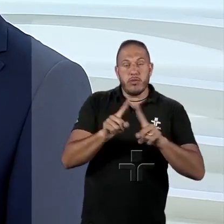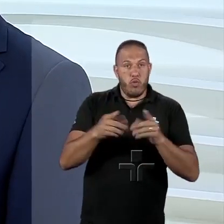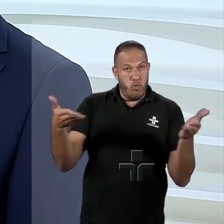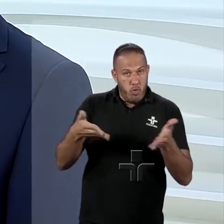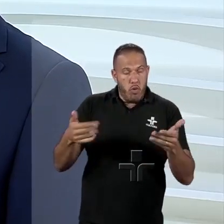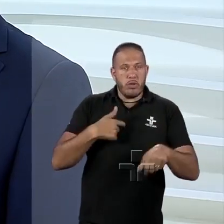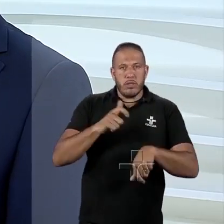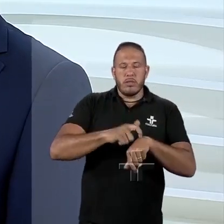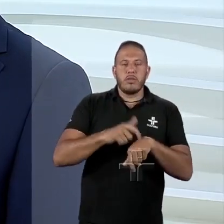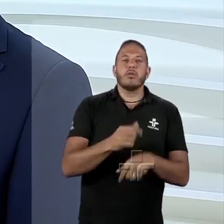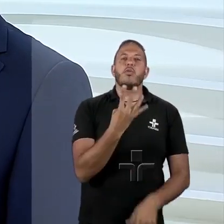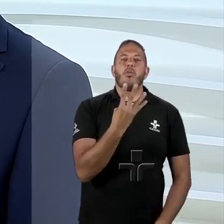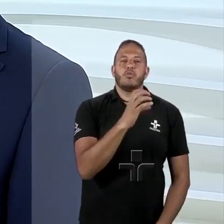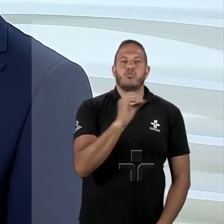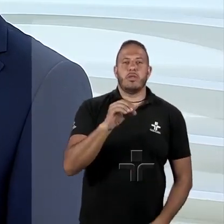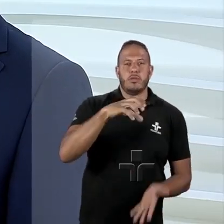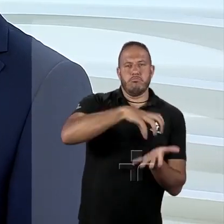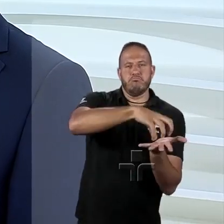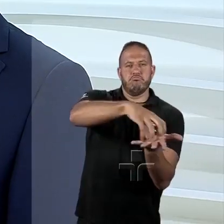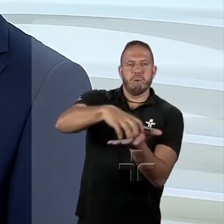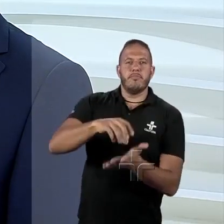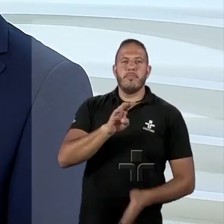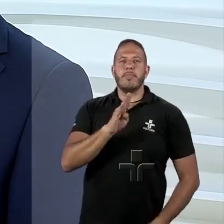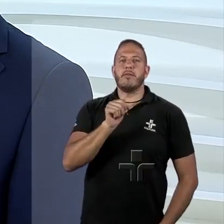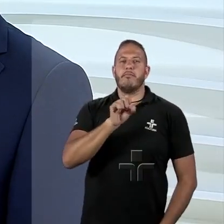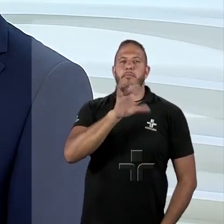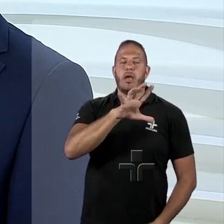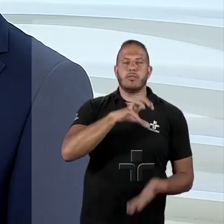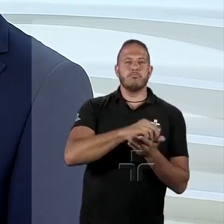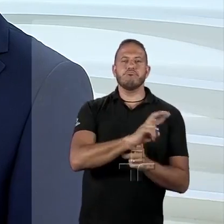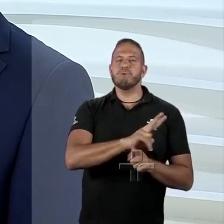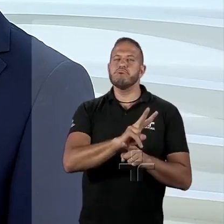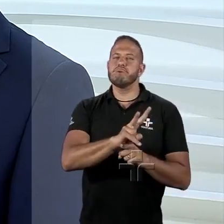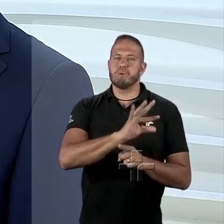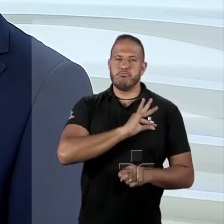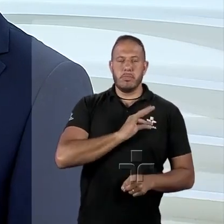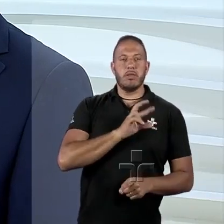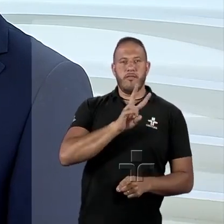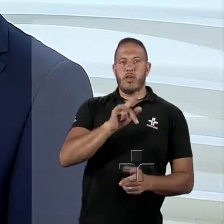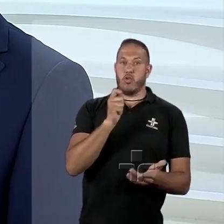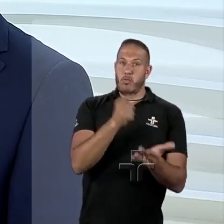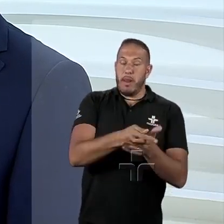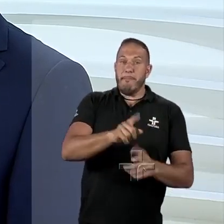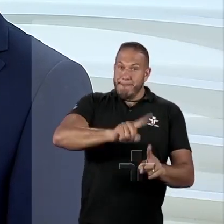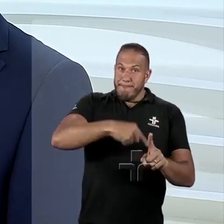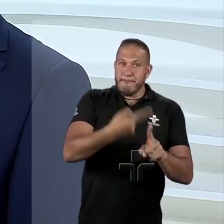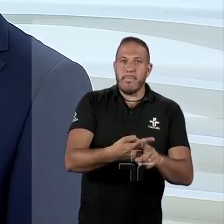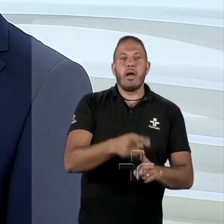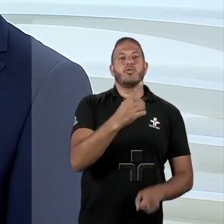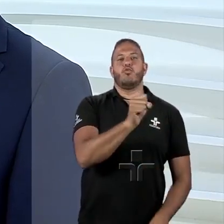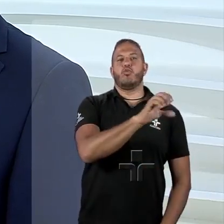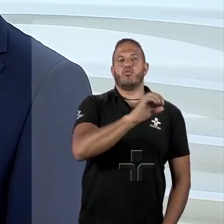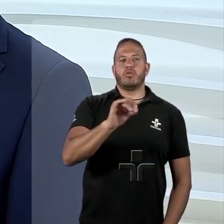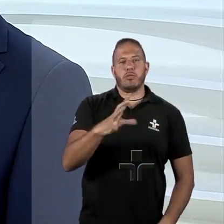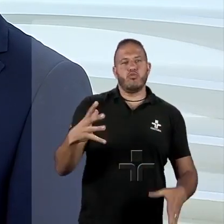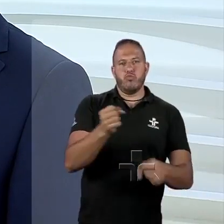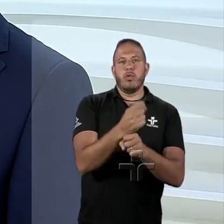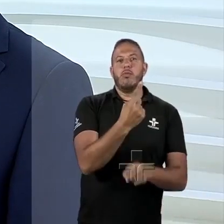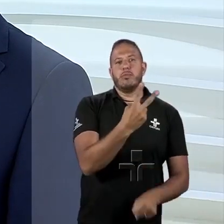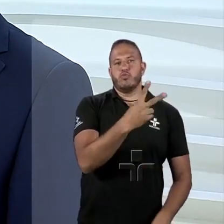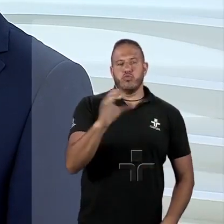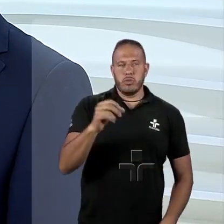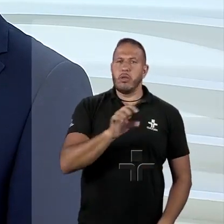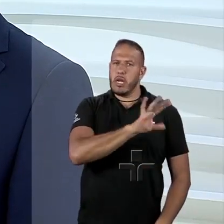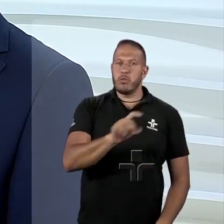temos 400 bases comunitárias em São Paulo. Teremos 1.200, serão compradas mais 800 bases, cada uma com 5 policiais